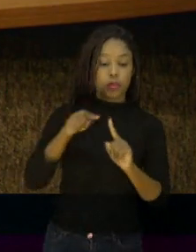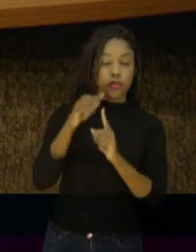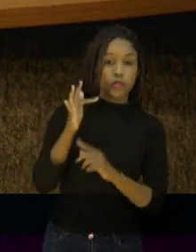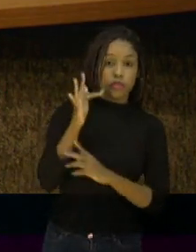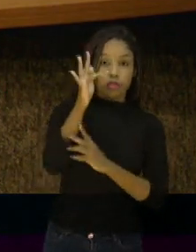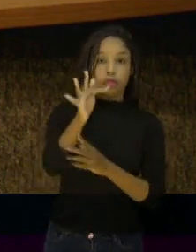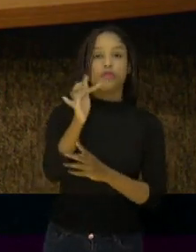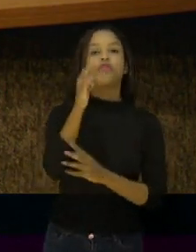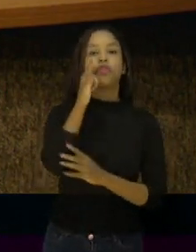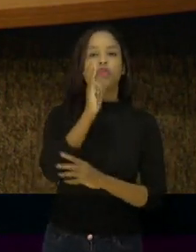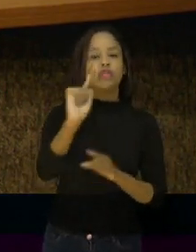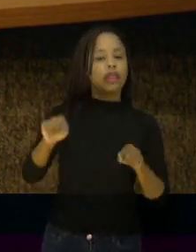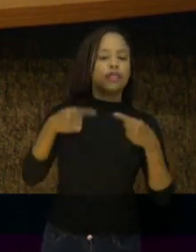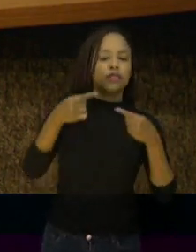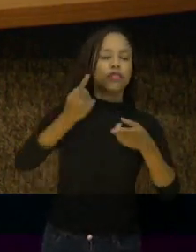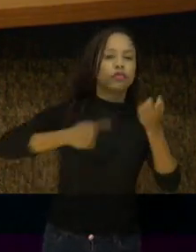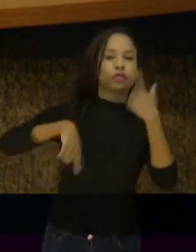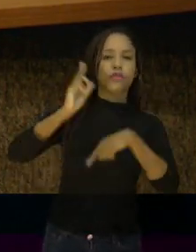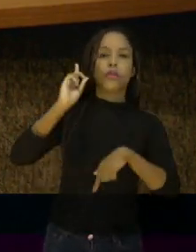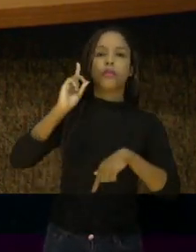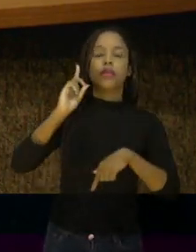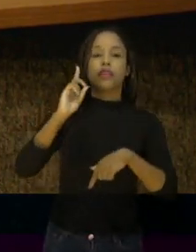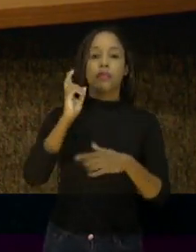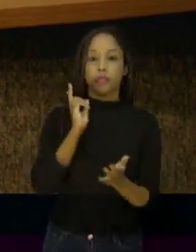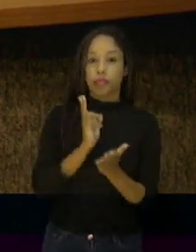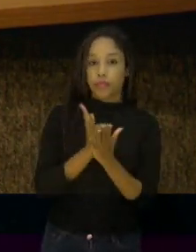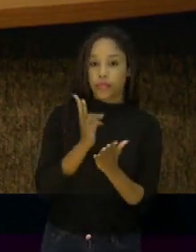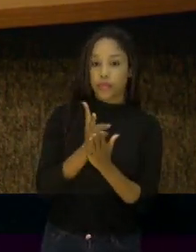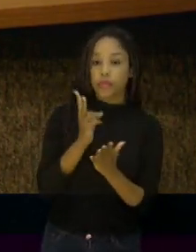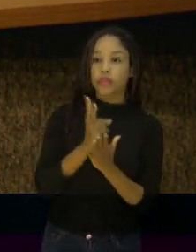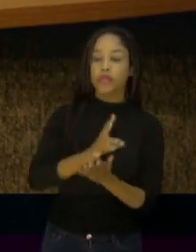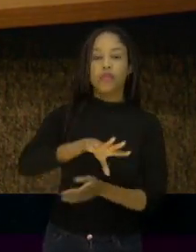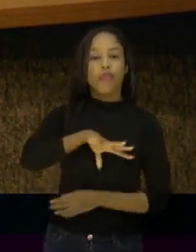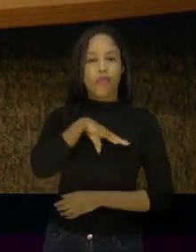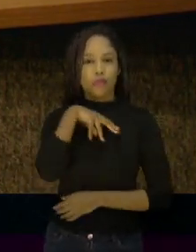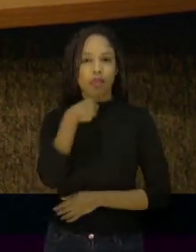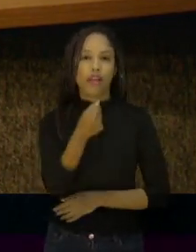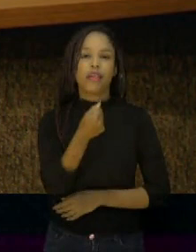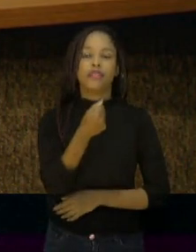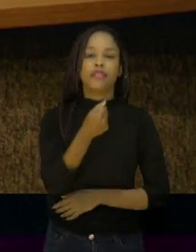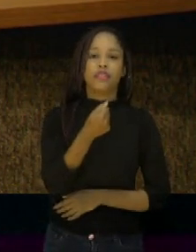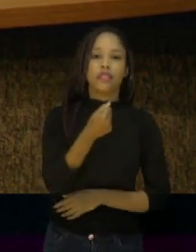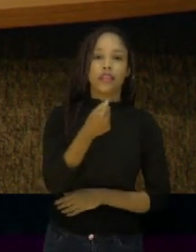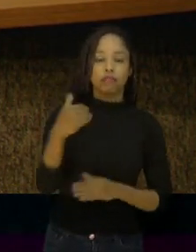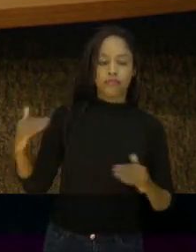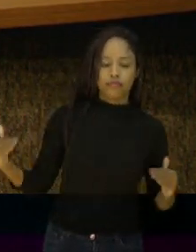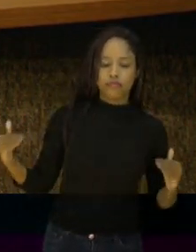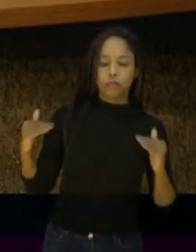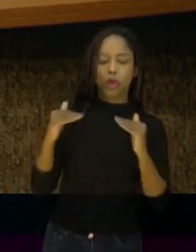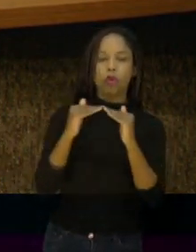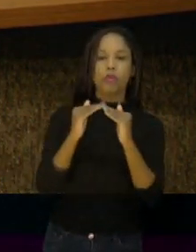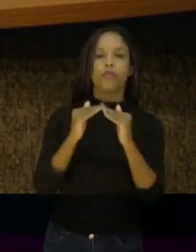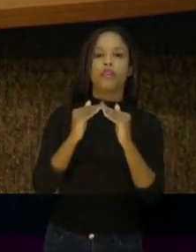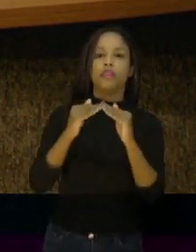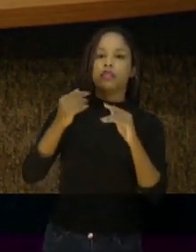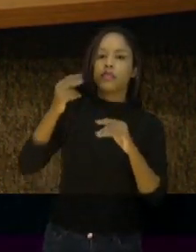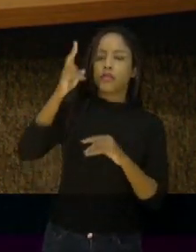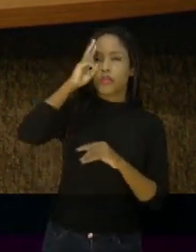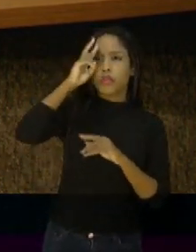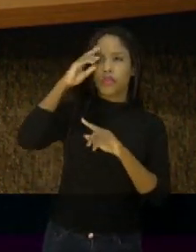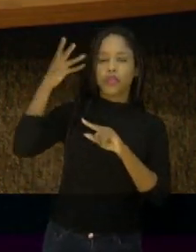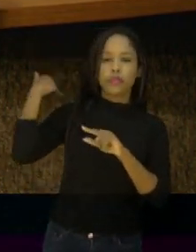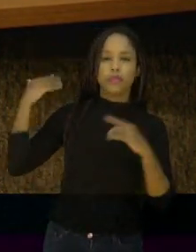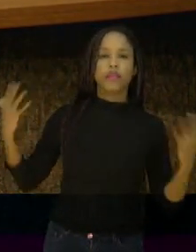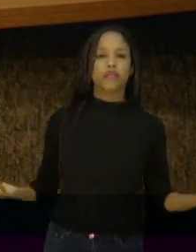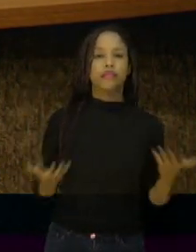sejam superados e que se conserve sempre a coragem associada ao íntimo do passado. Salve